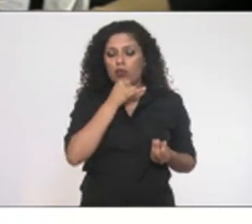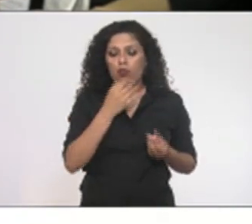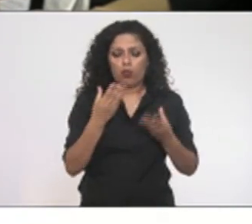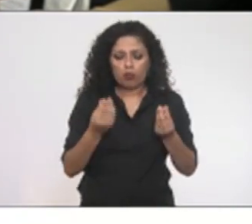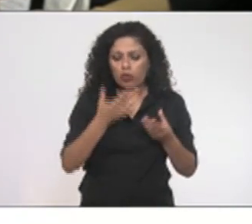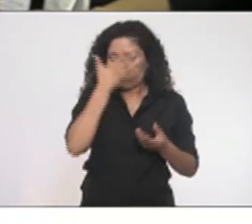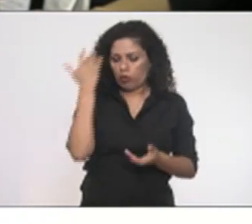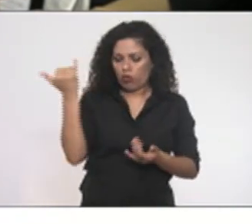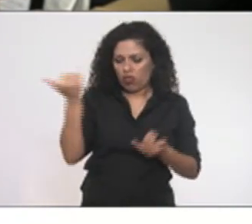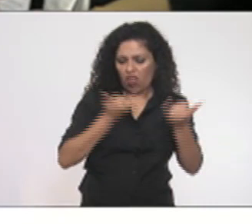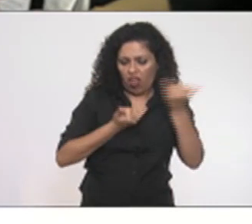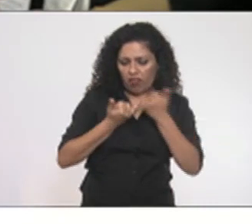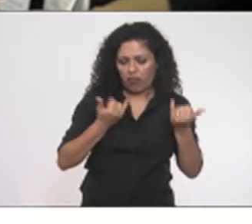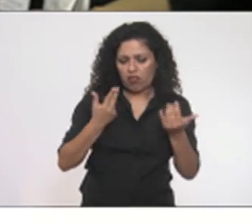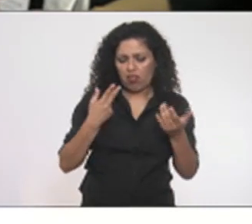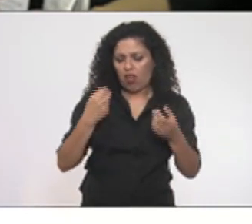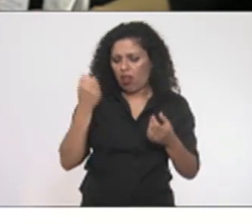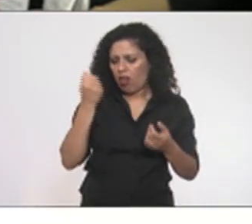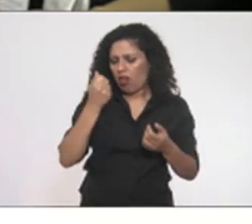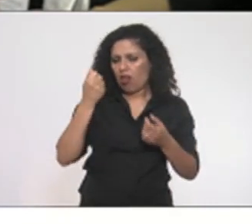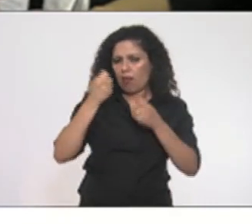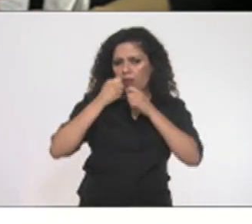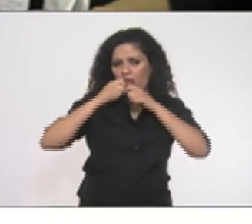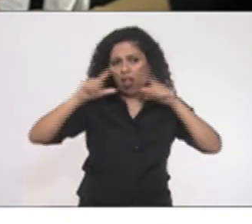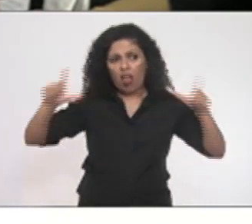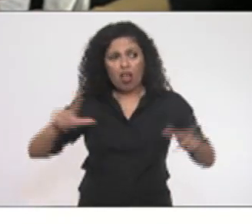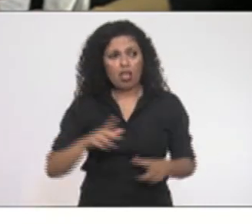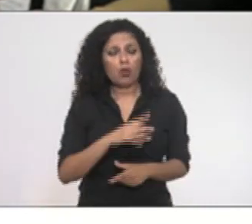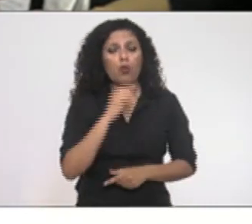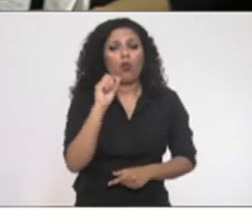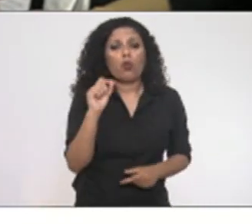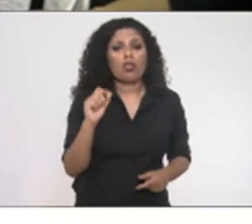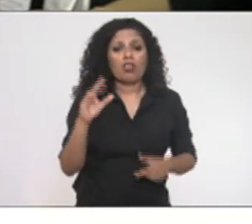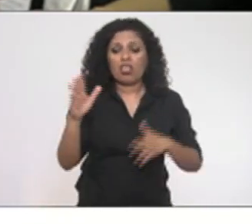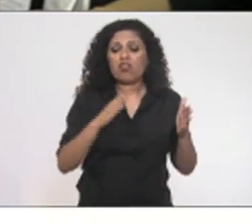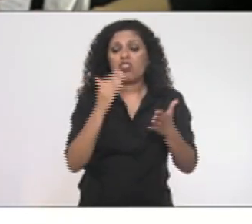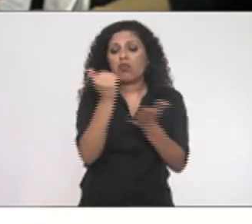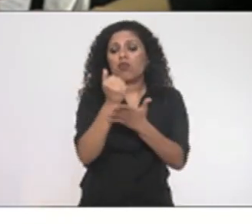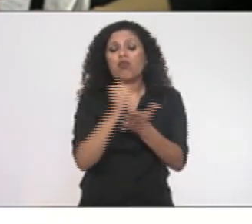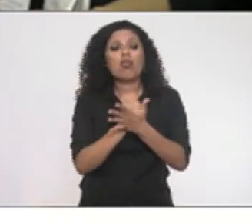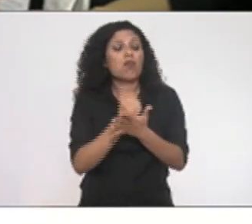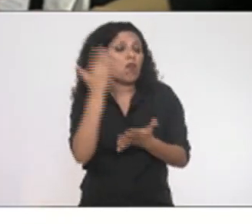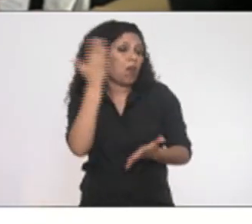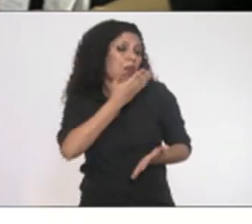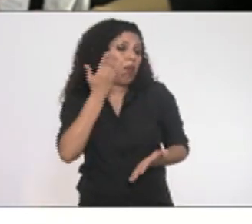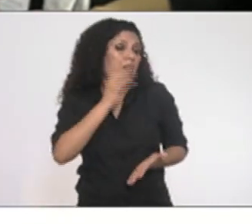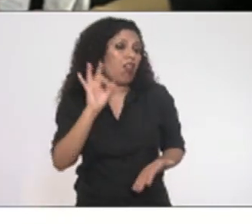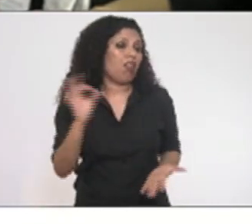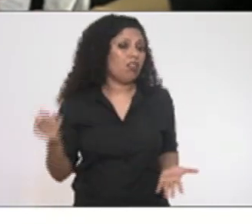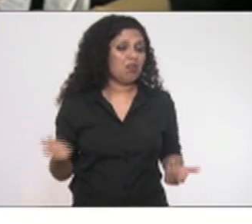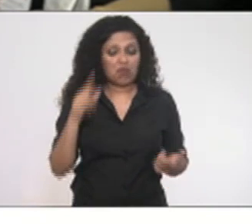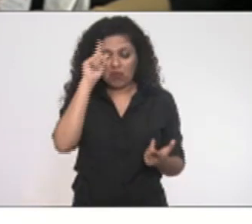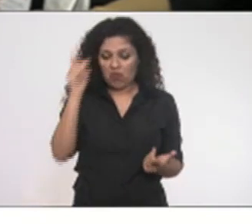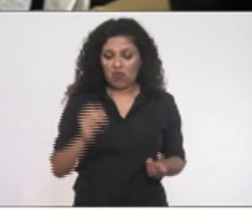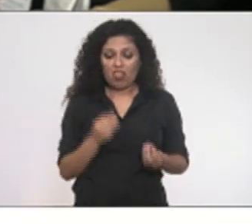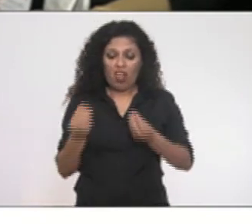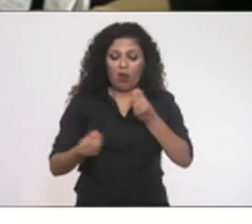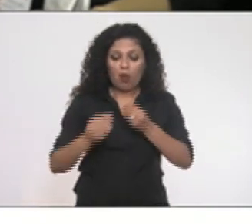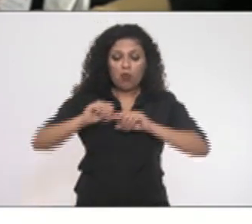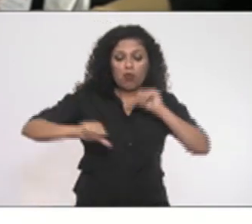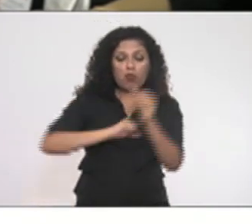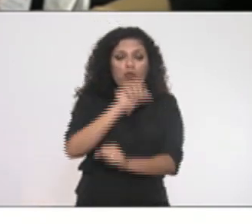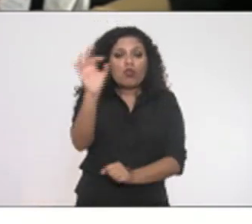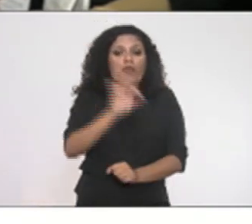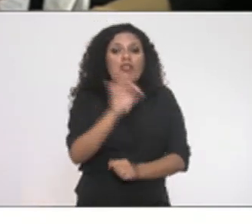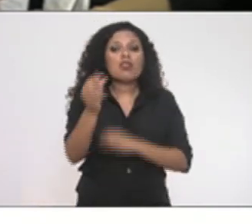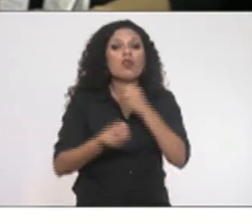grande dos consumidores, especialmente industriais, é que é uma caixa preta, como esses contratos são feitos, qual é o teor, qual é a fórmula de reajuste